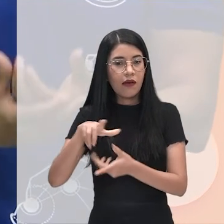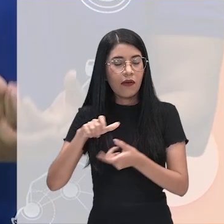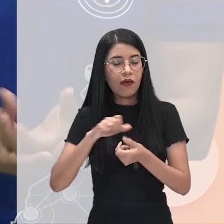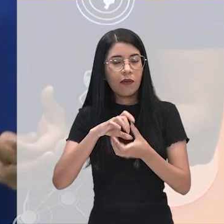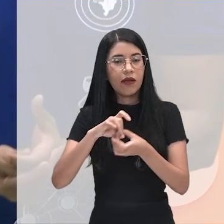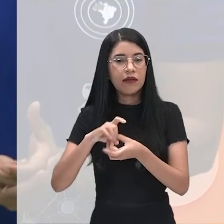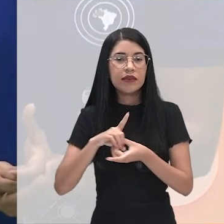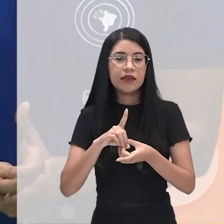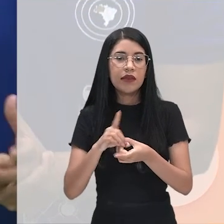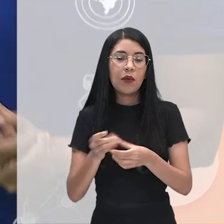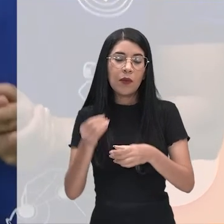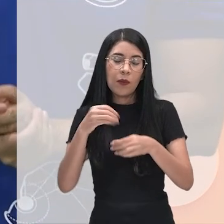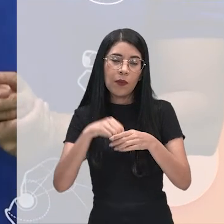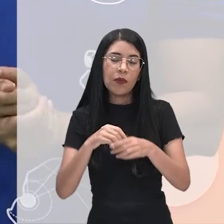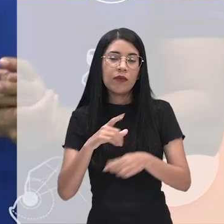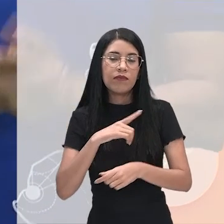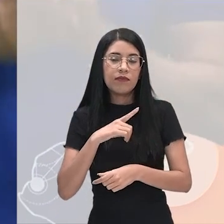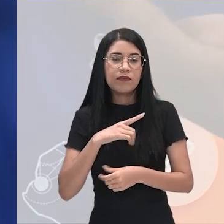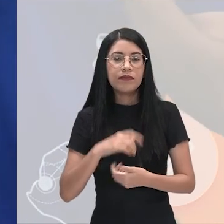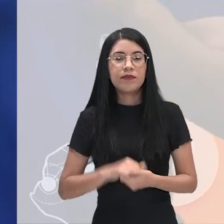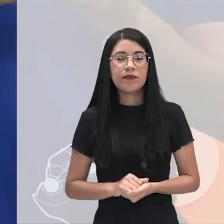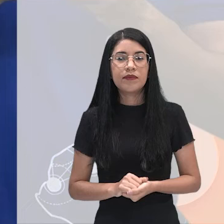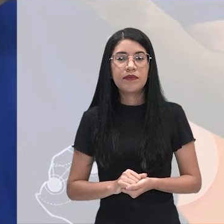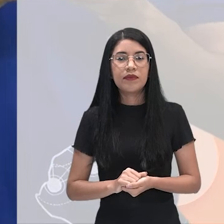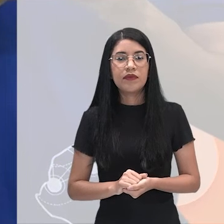transformações que vão ocorrendo, certo?